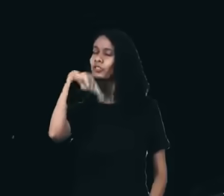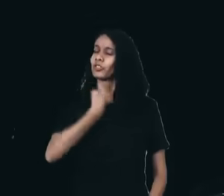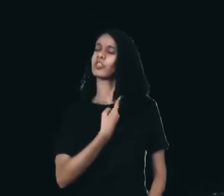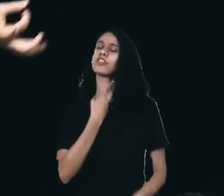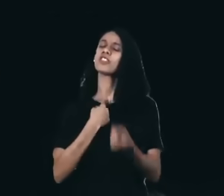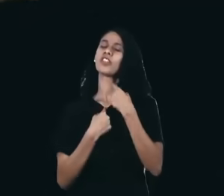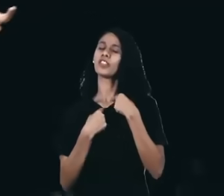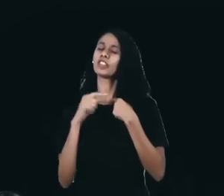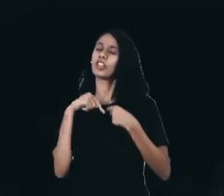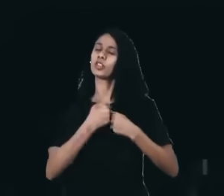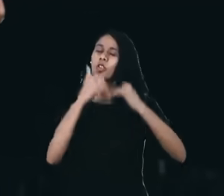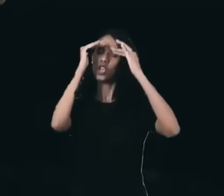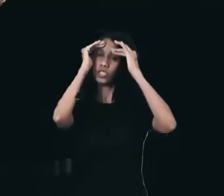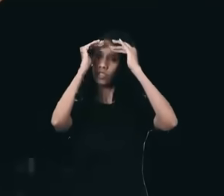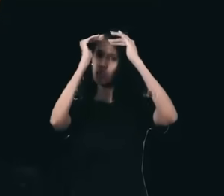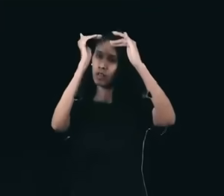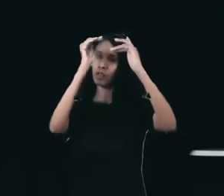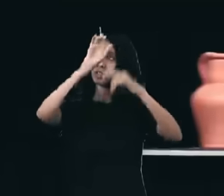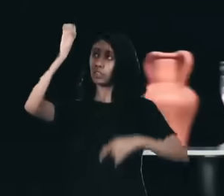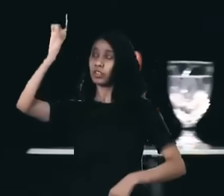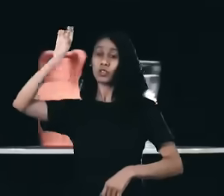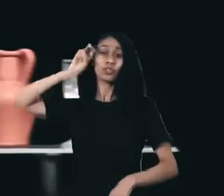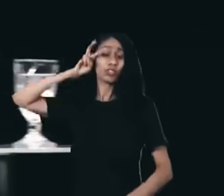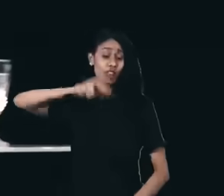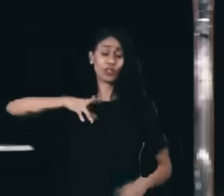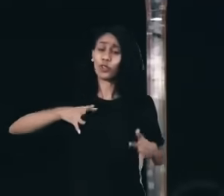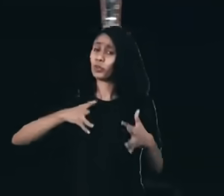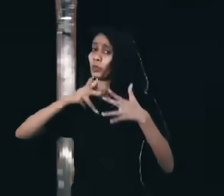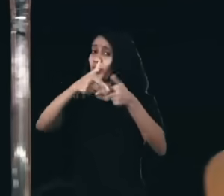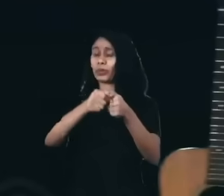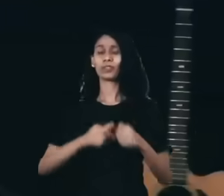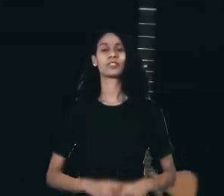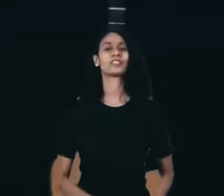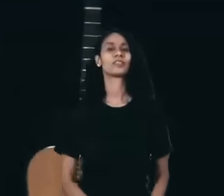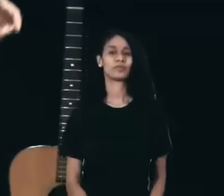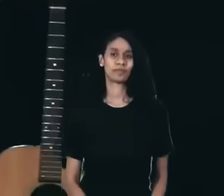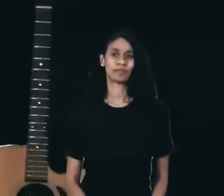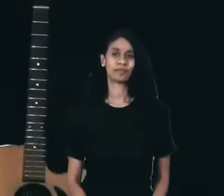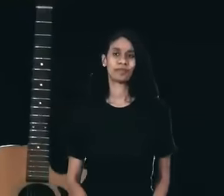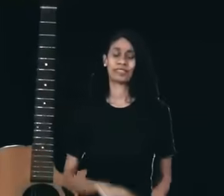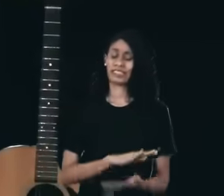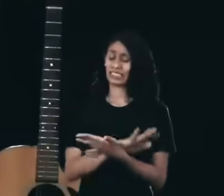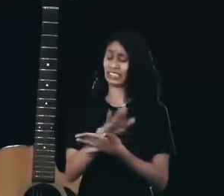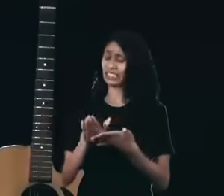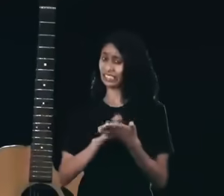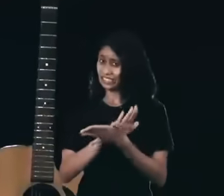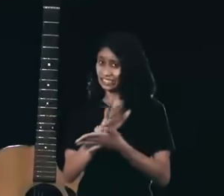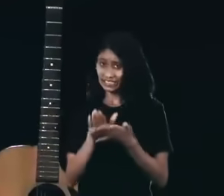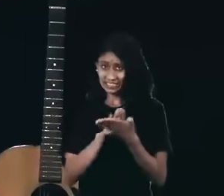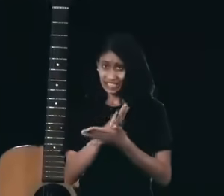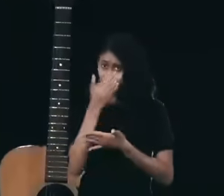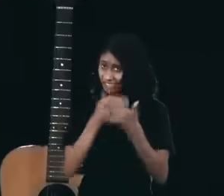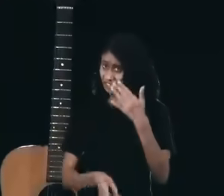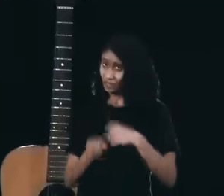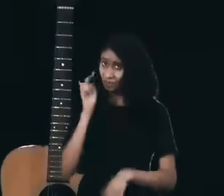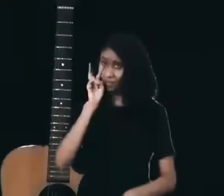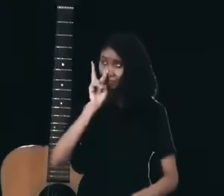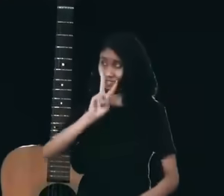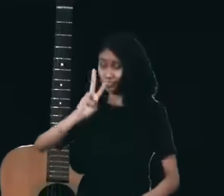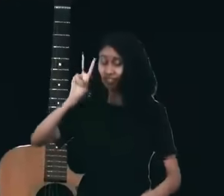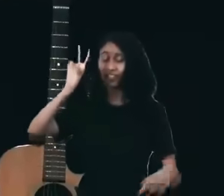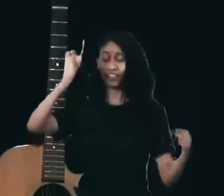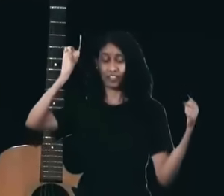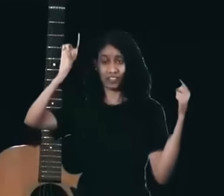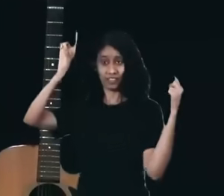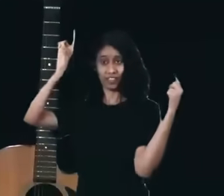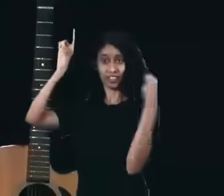nossa obediência. Deus está vendo tudo. Nada passa desapercebido aos olhos do Senhor. Deus está vendo.